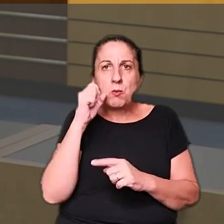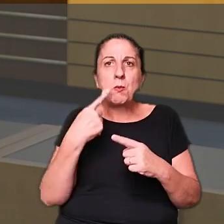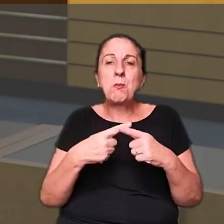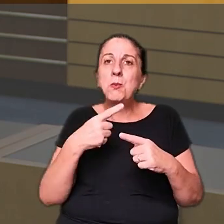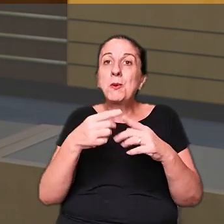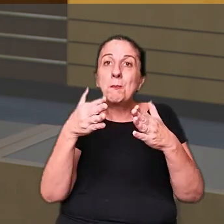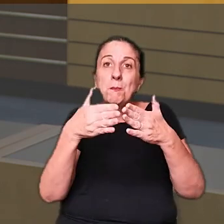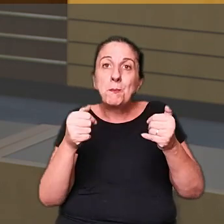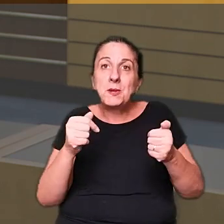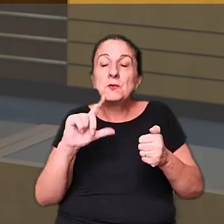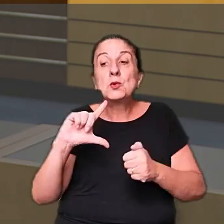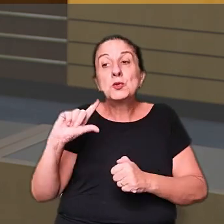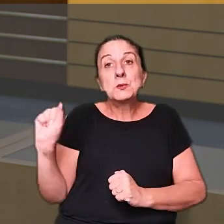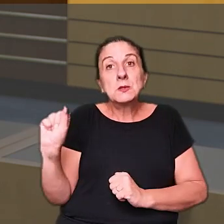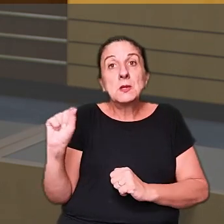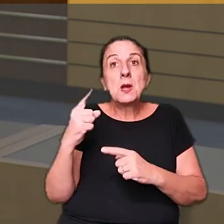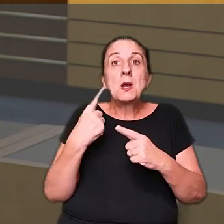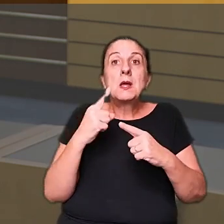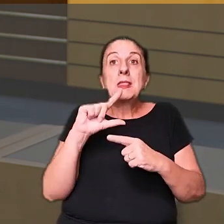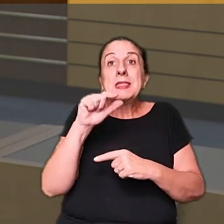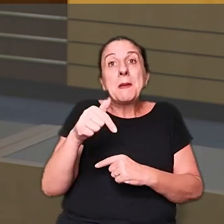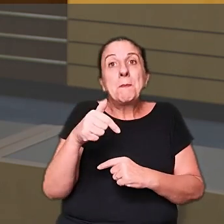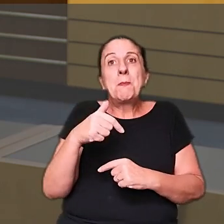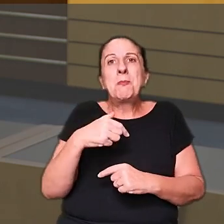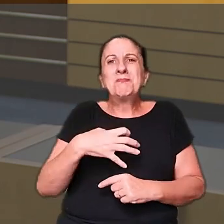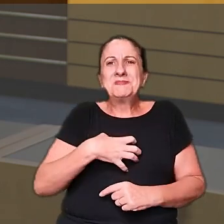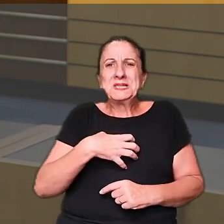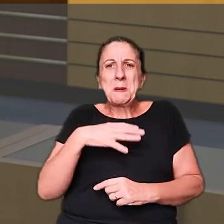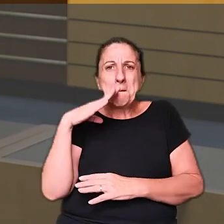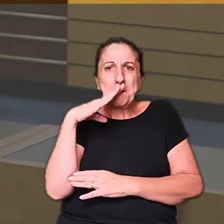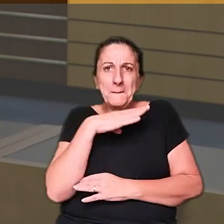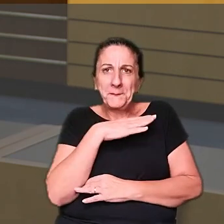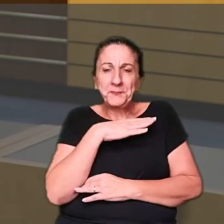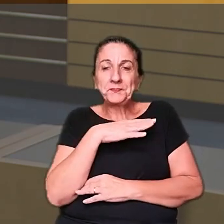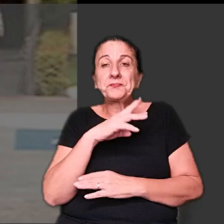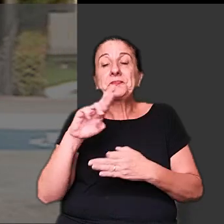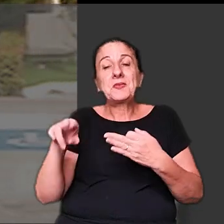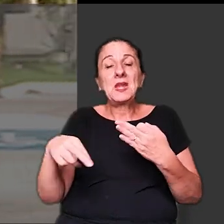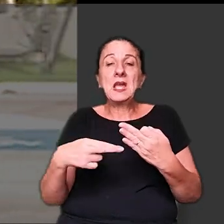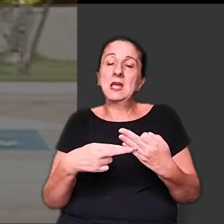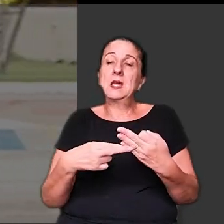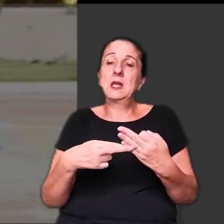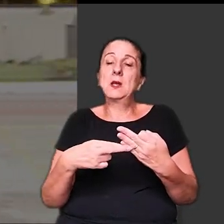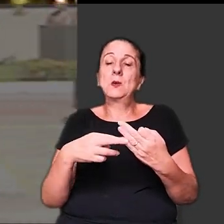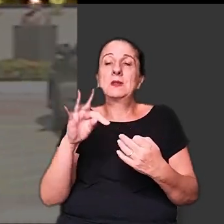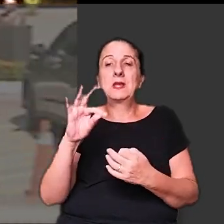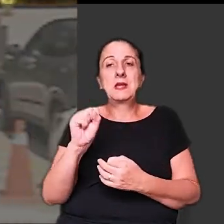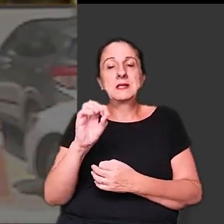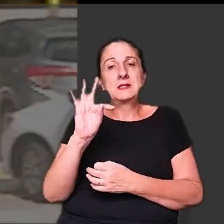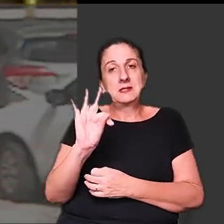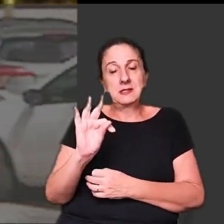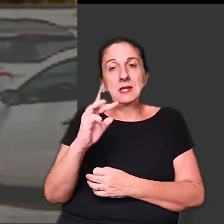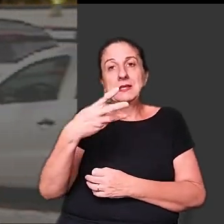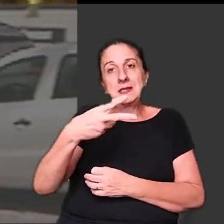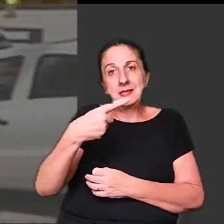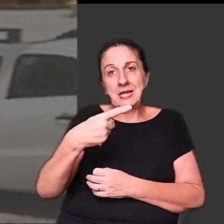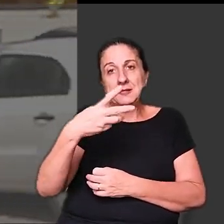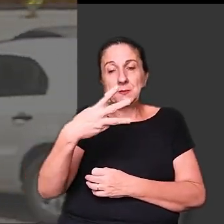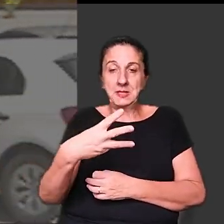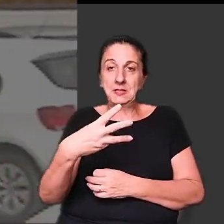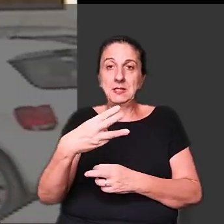trabalhador não foi ouvida porque pediu para ser dispensada depois de passar mal. Em recurso ao Tribunal Regional do Trabalho